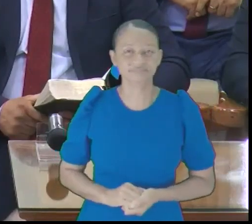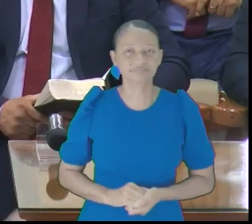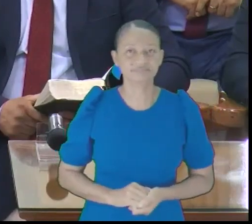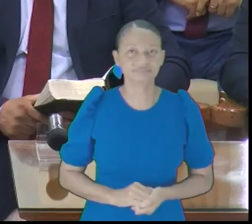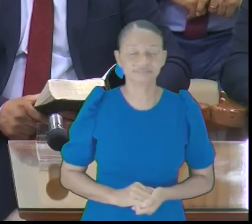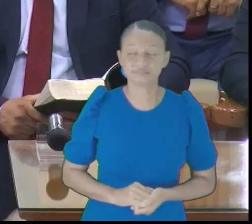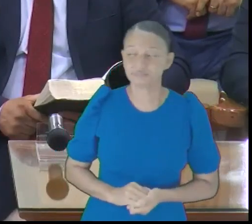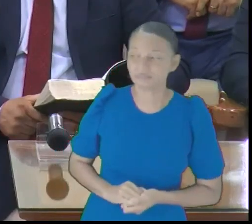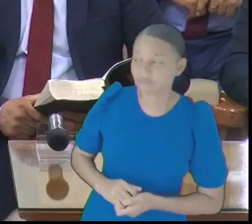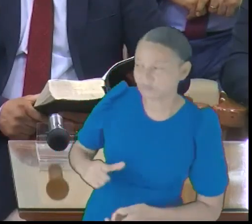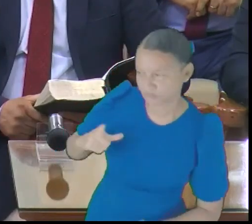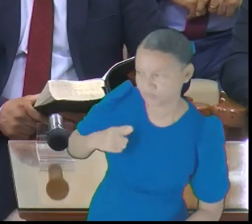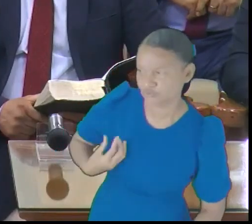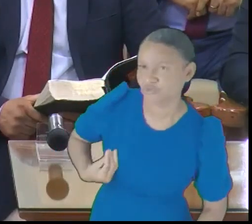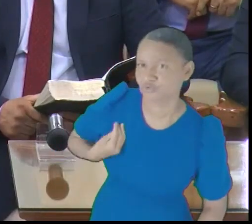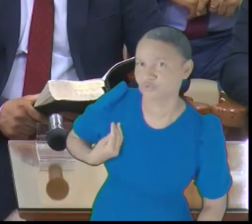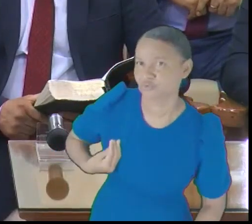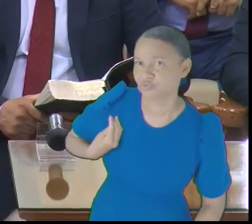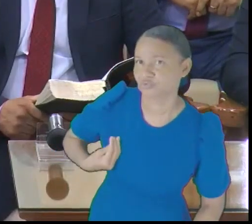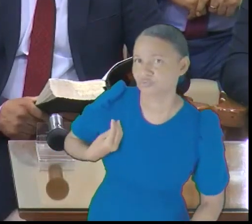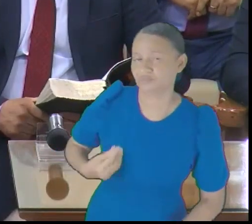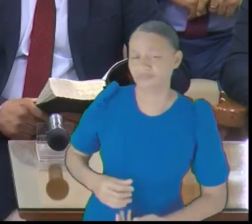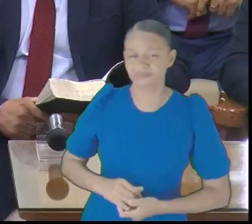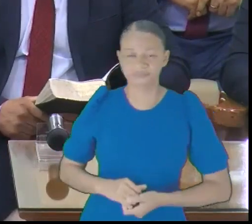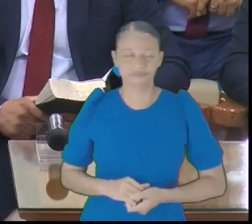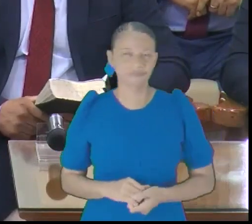Ou de casa,